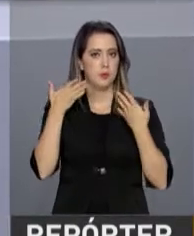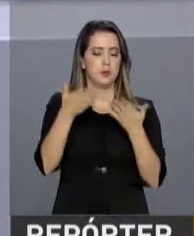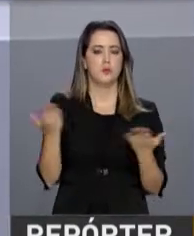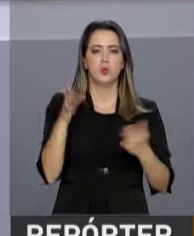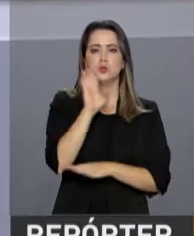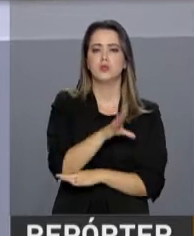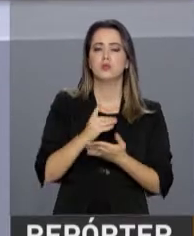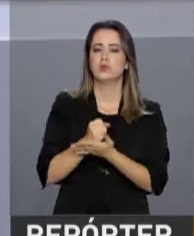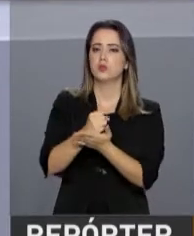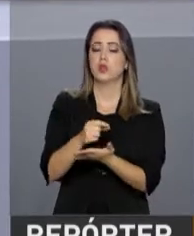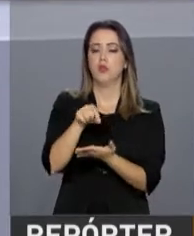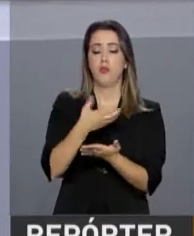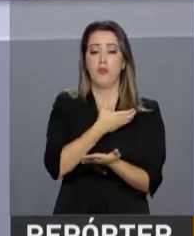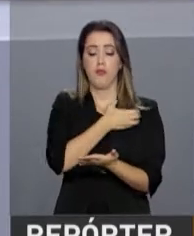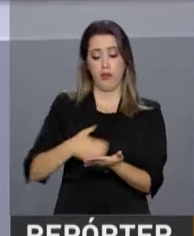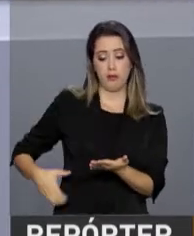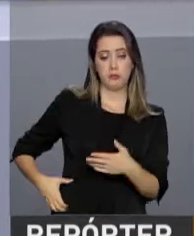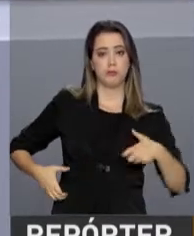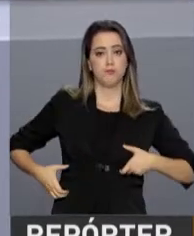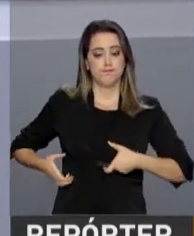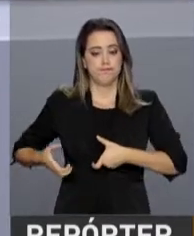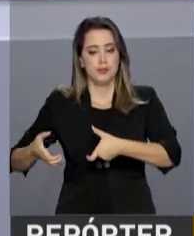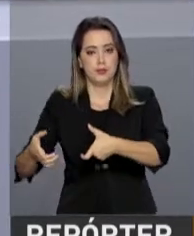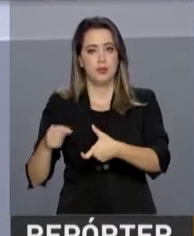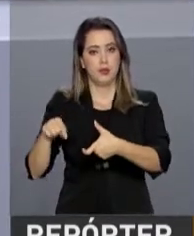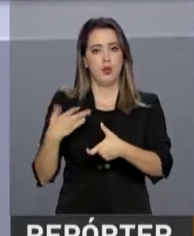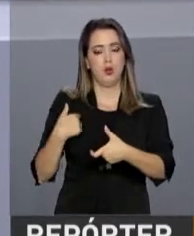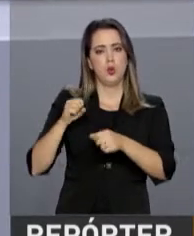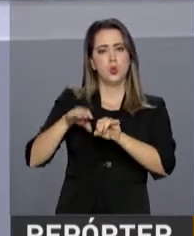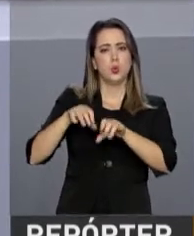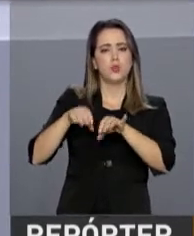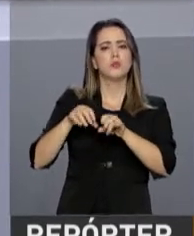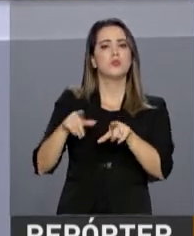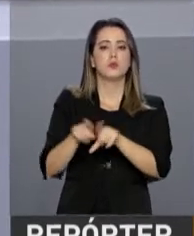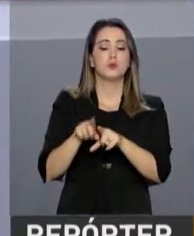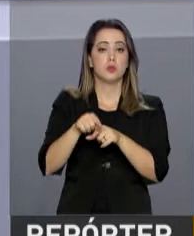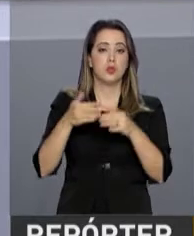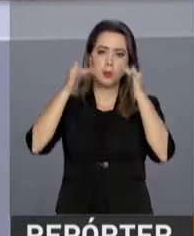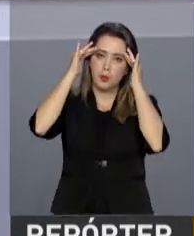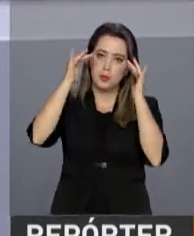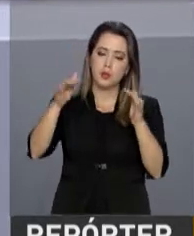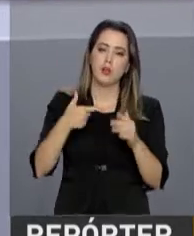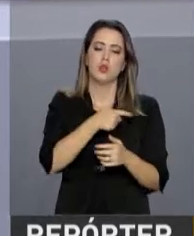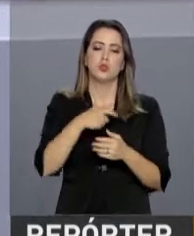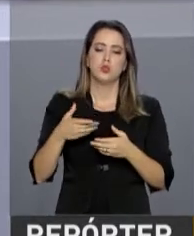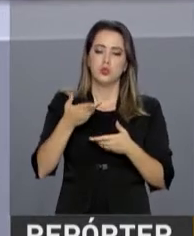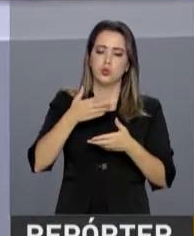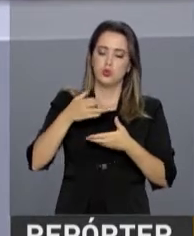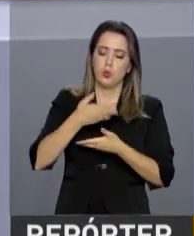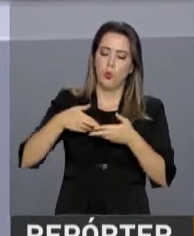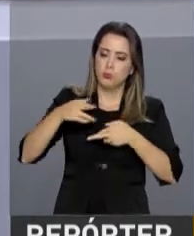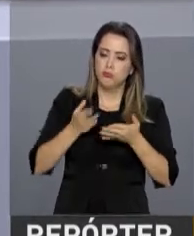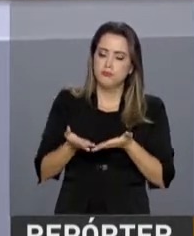da cerimônia de entrega das medalhas da ordem nacional do mérito educativo também foi feita uma homenagem com a ordem nacional do mérito a